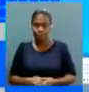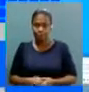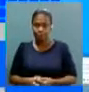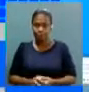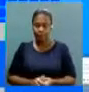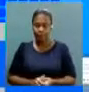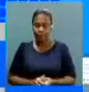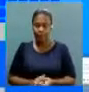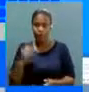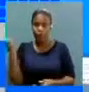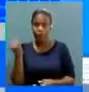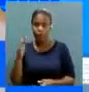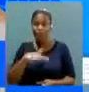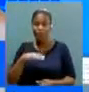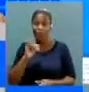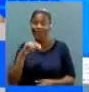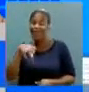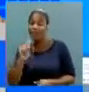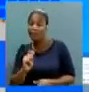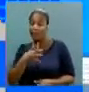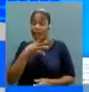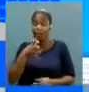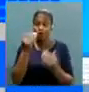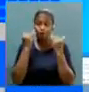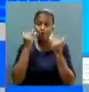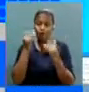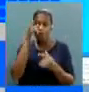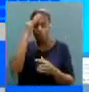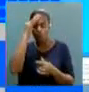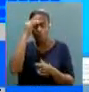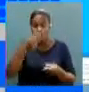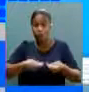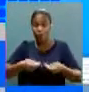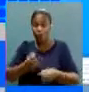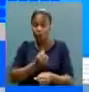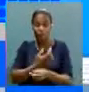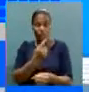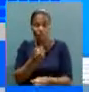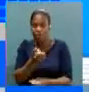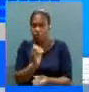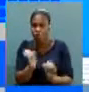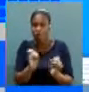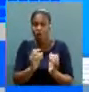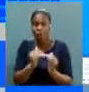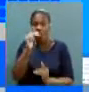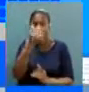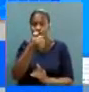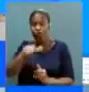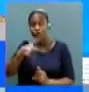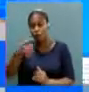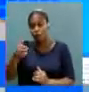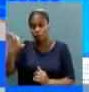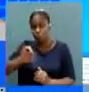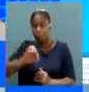o instituto nacional de estatísticas informou que o volume de negócios em serviços não financeiros aumentou 5,5 por cento